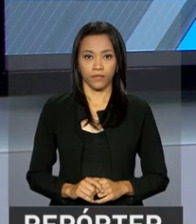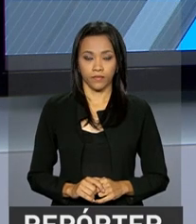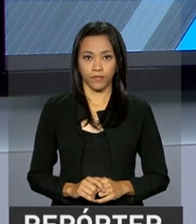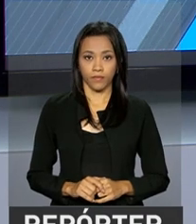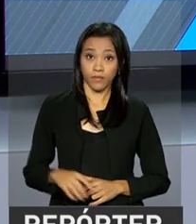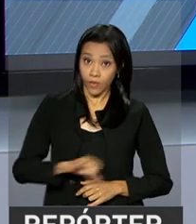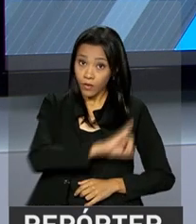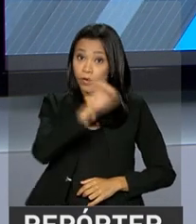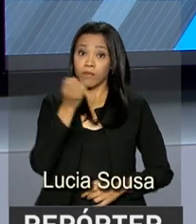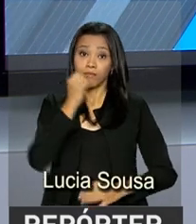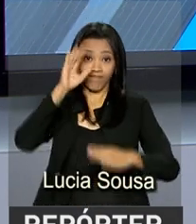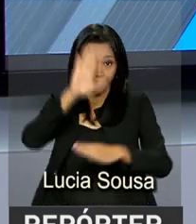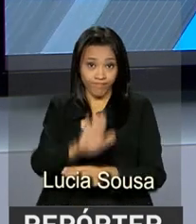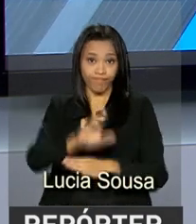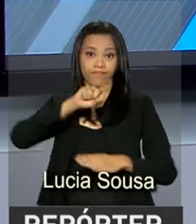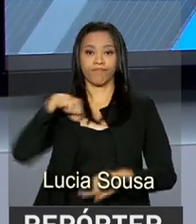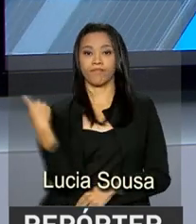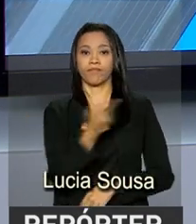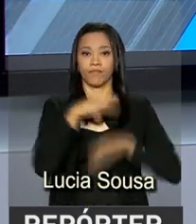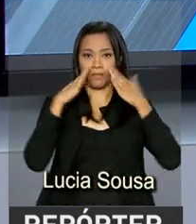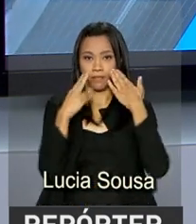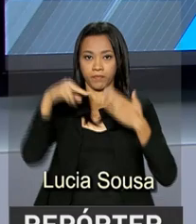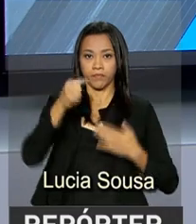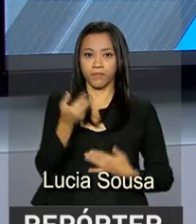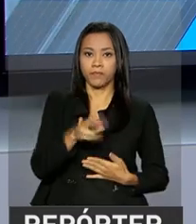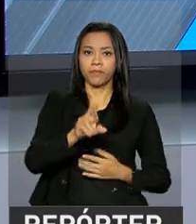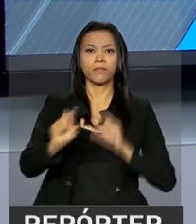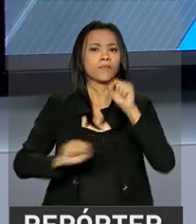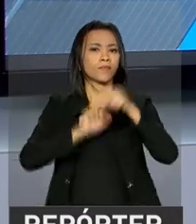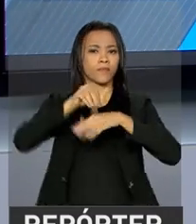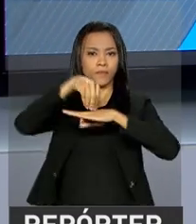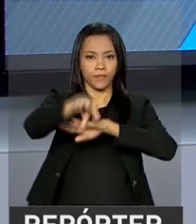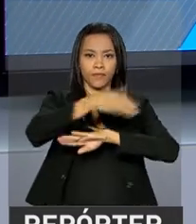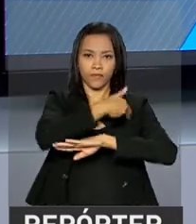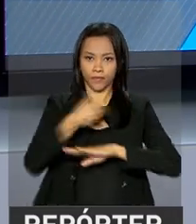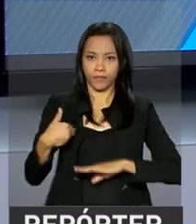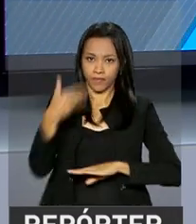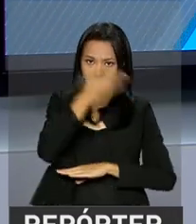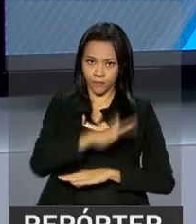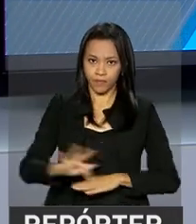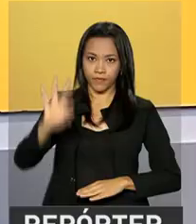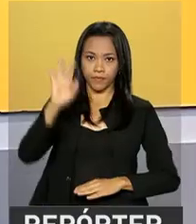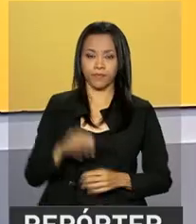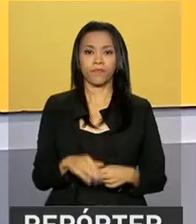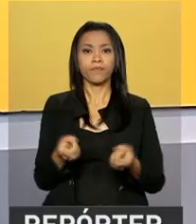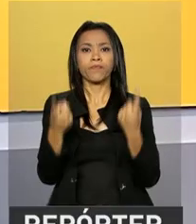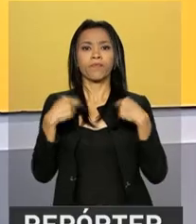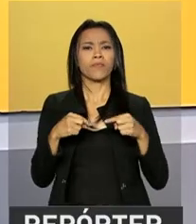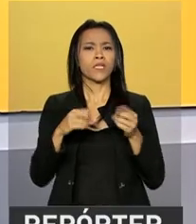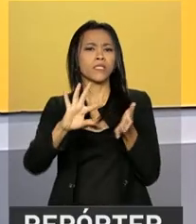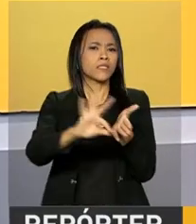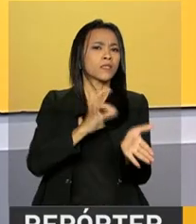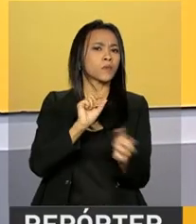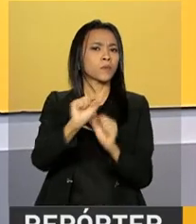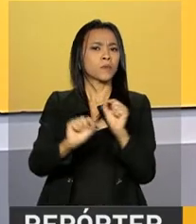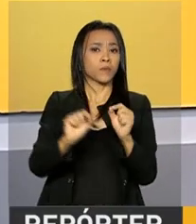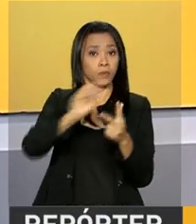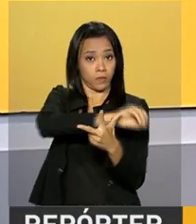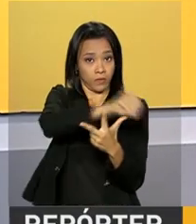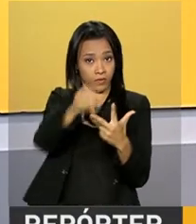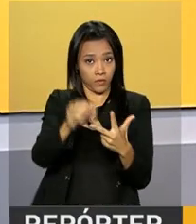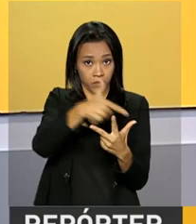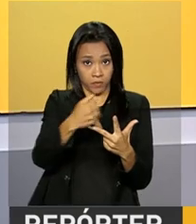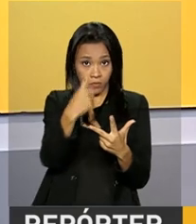Olá, boa tarde. Estamos de volta com Repórter NBR e as notícias do governo federal. As inscrições para o